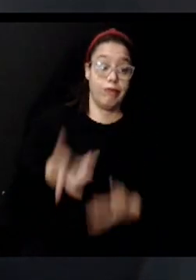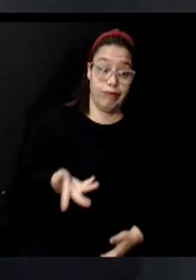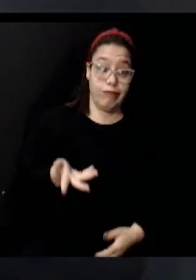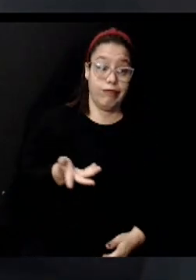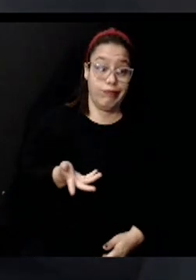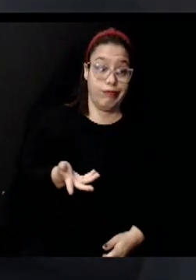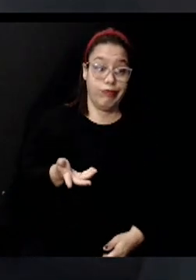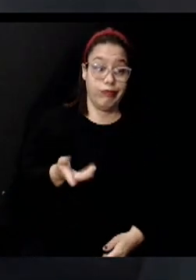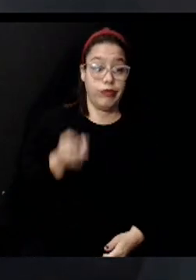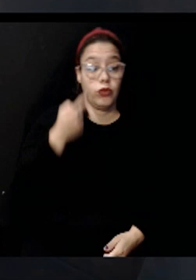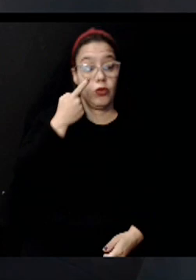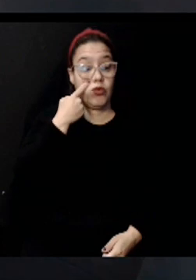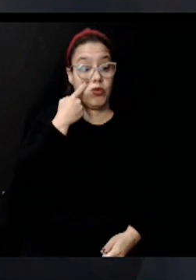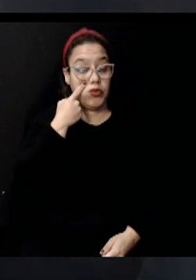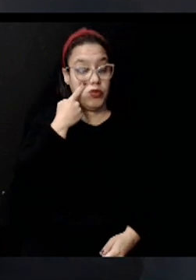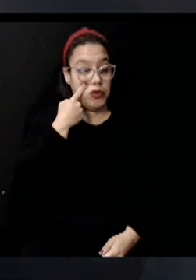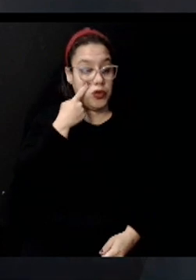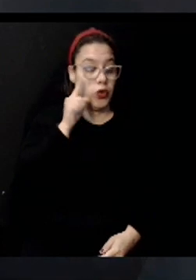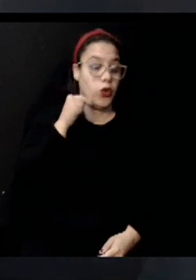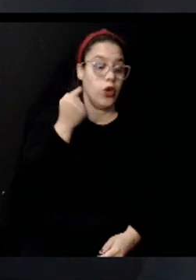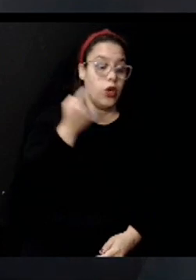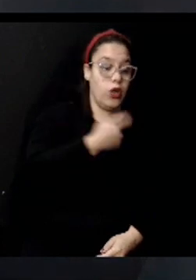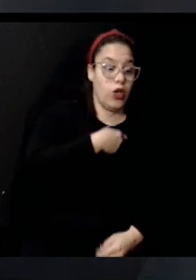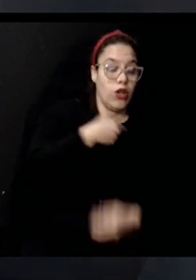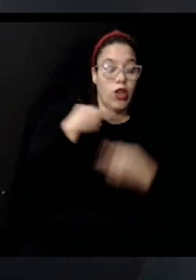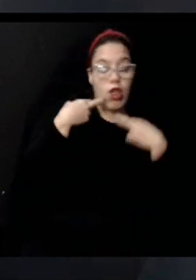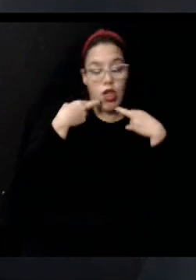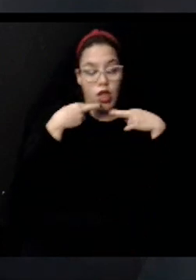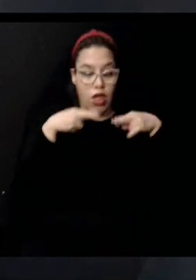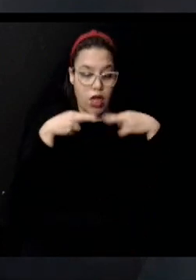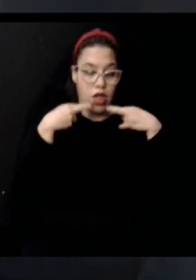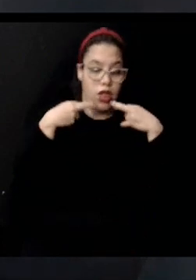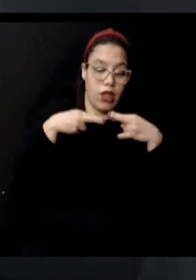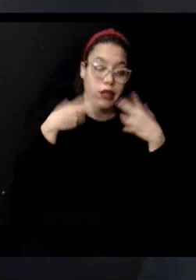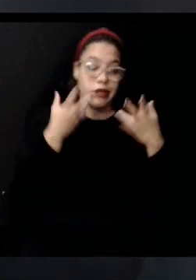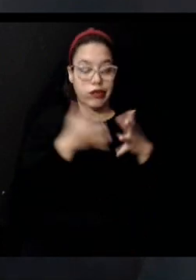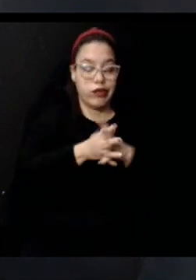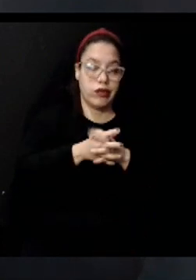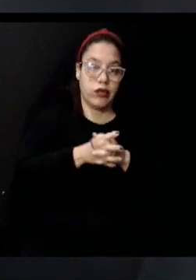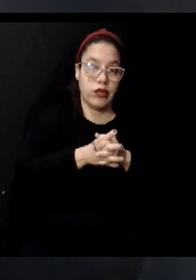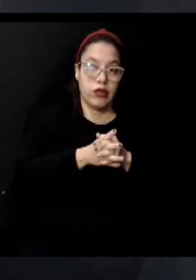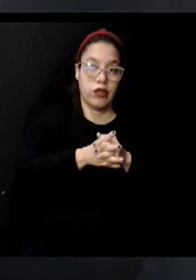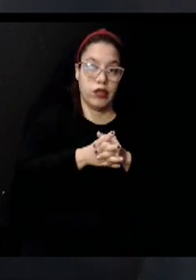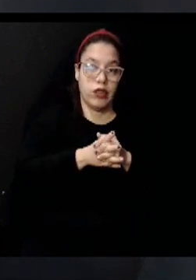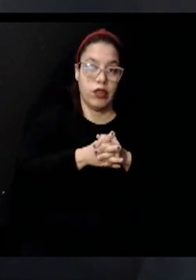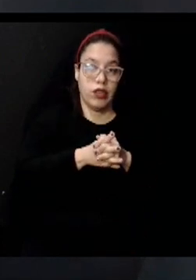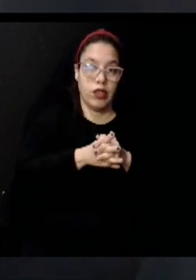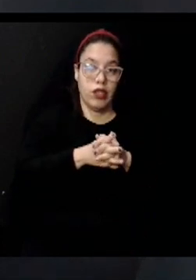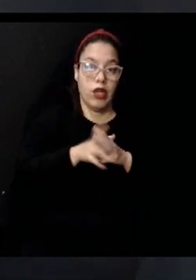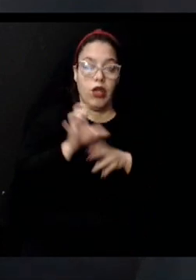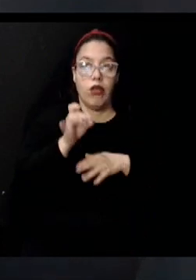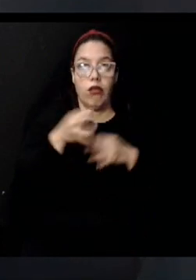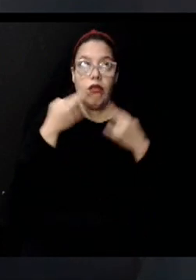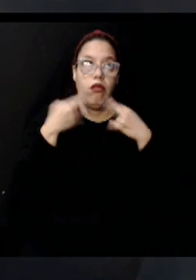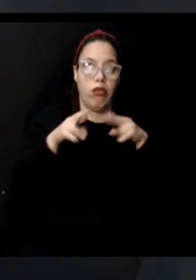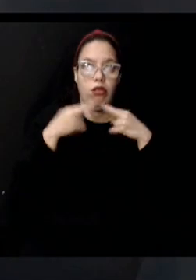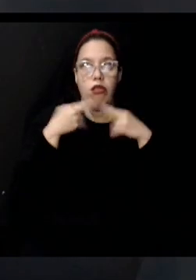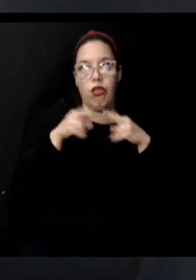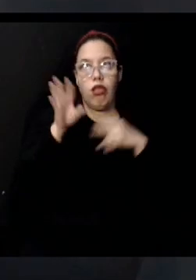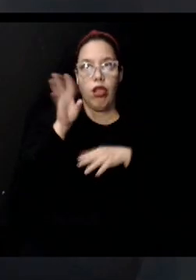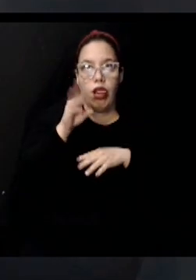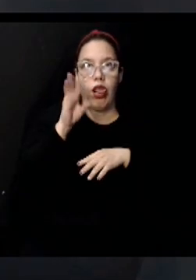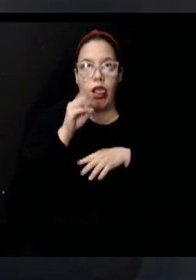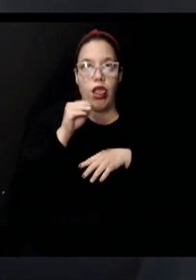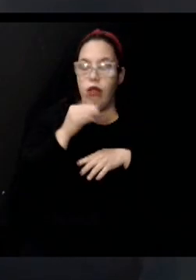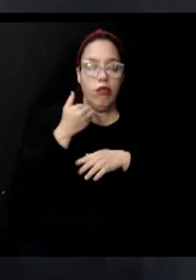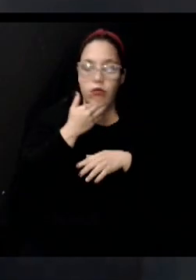o que estamos reclamando. Agora, é como a Rúbia falou, se você ficar só reclamando, reclamando, não dá. A